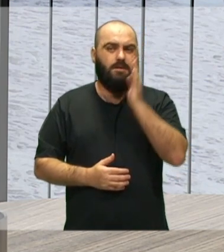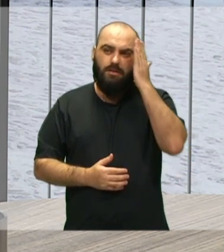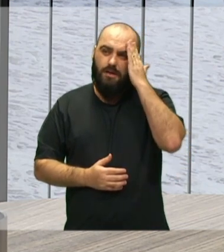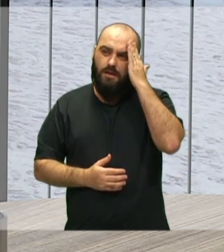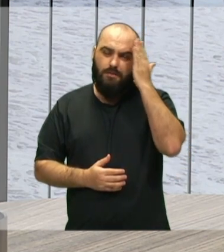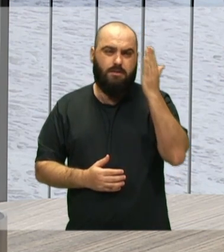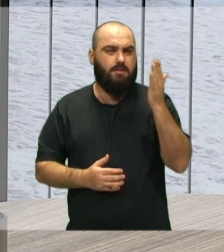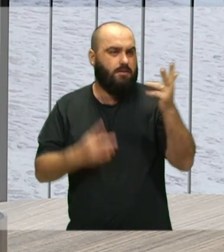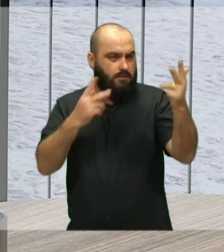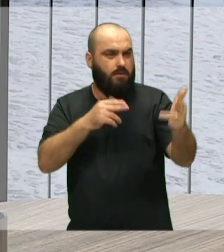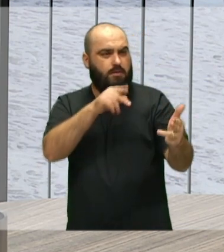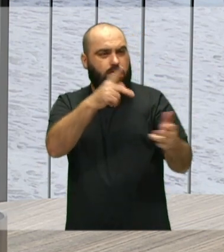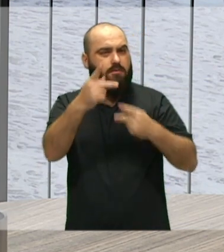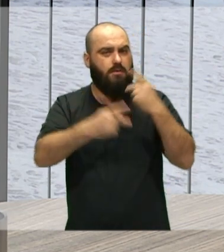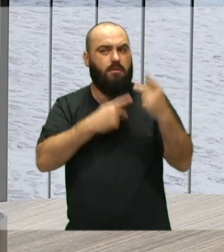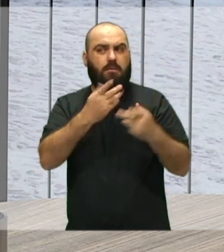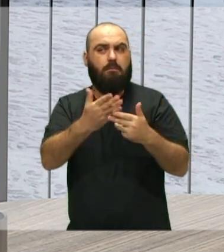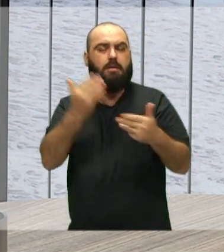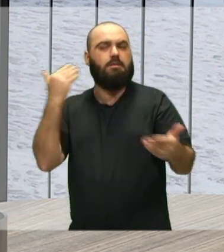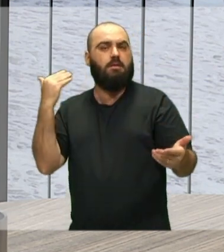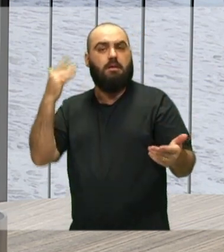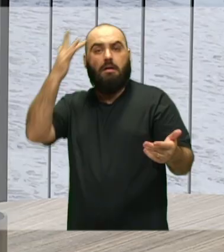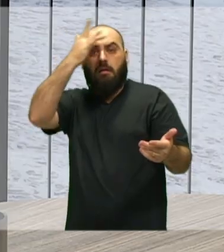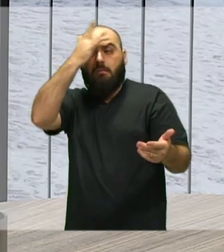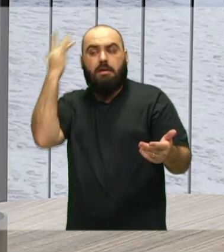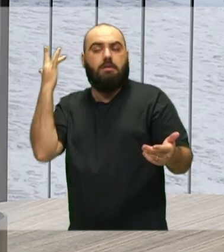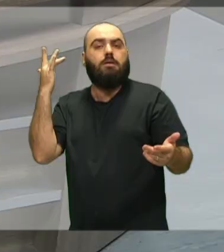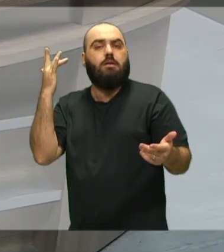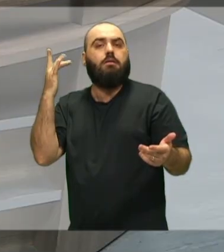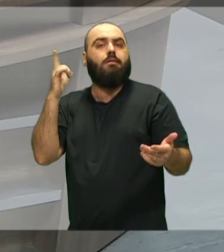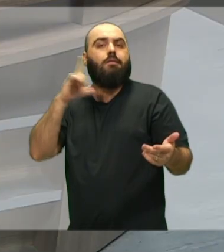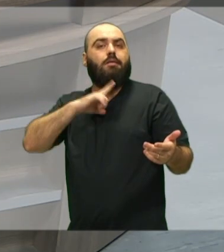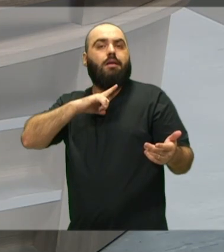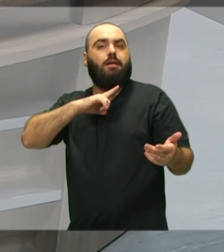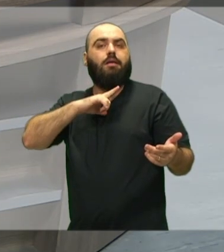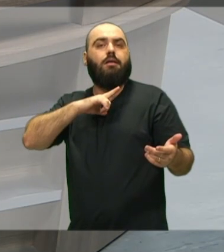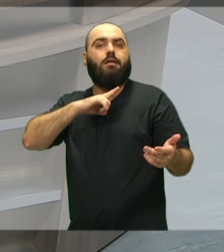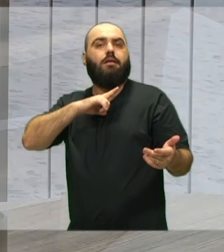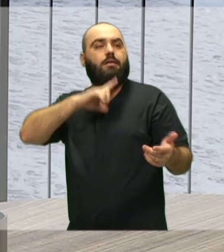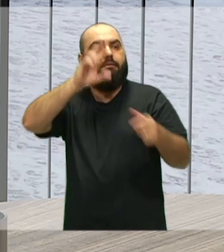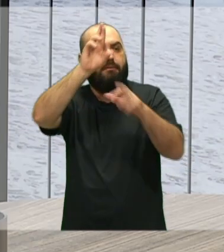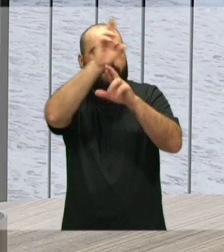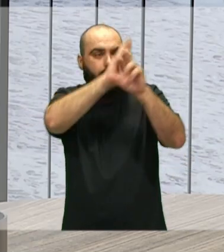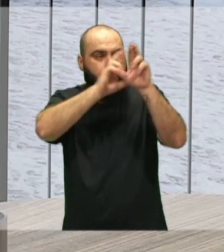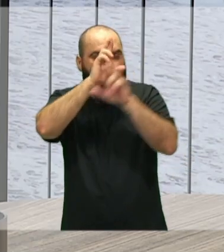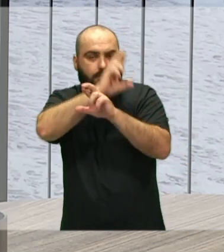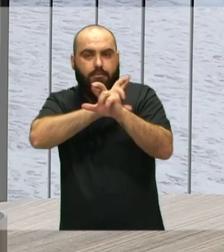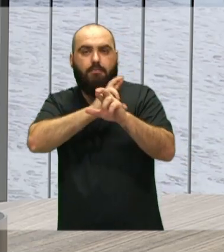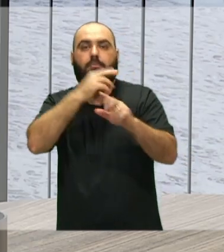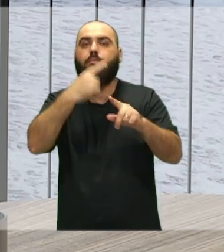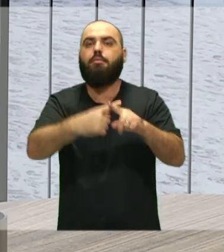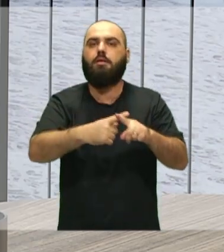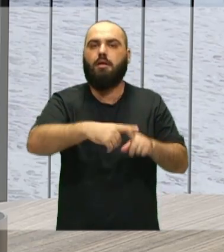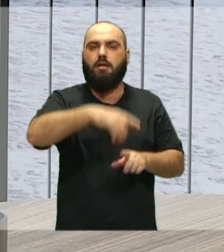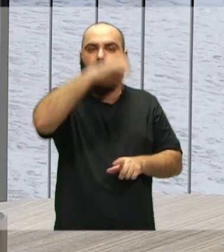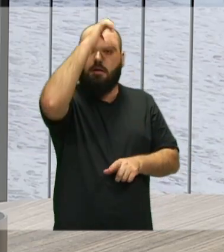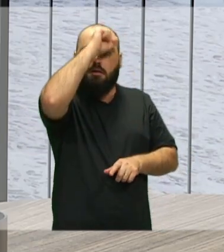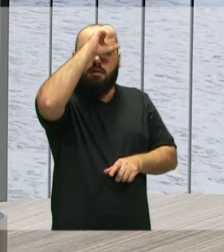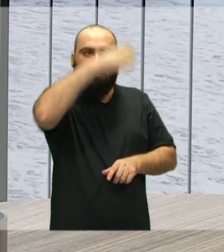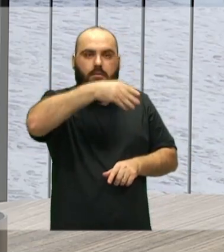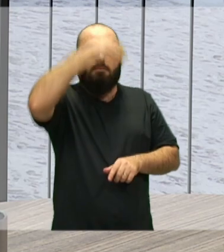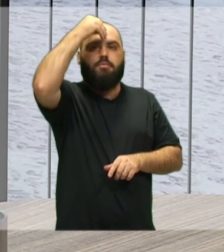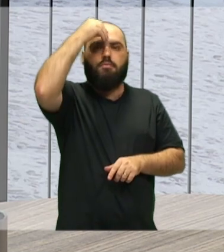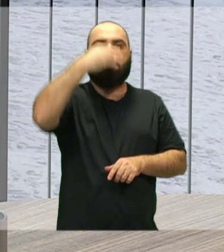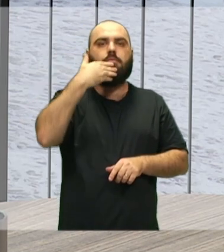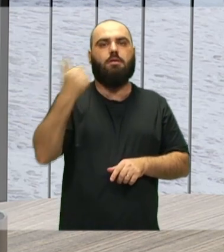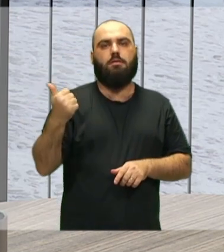como tu falou, né? A pessoa assim pode mais exigir, ela acaba sendo uma maior fiscalizadora. Então, no momento, o cidadão